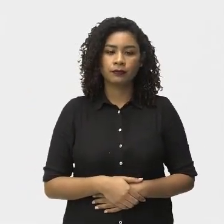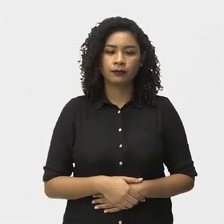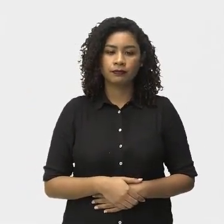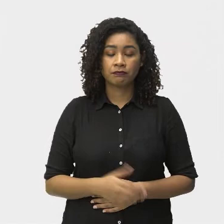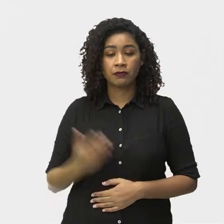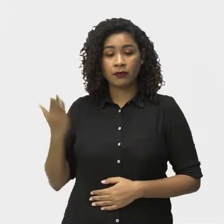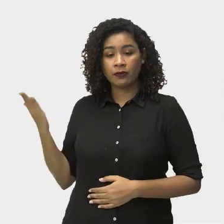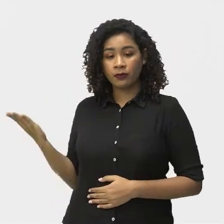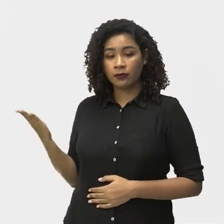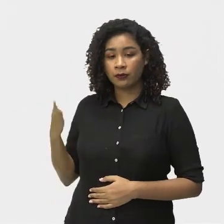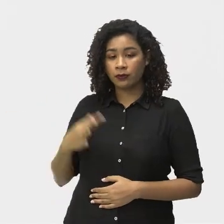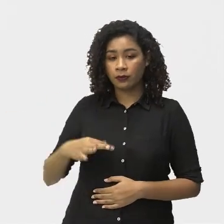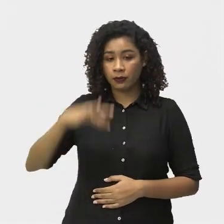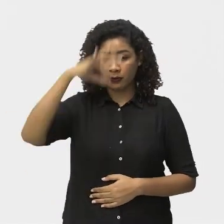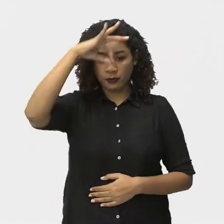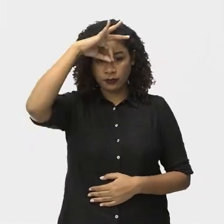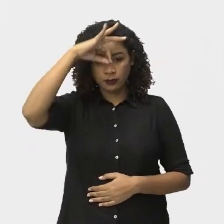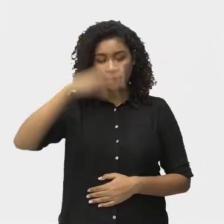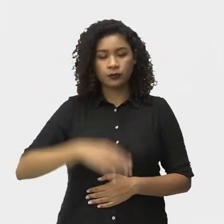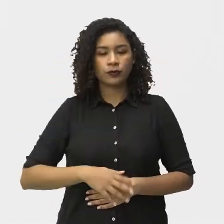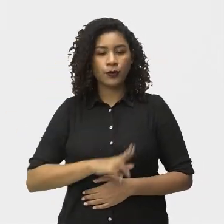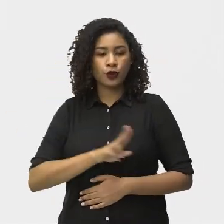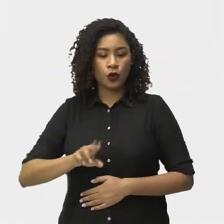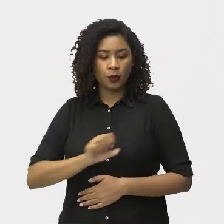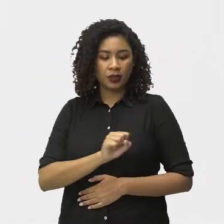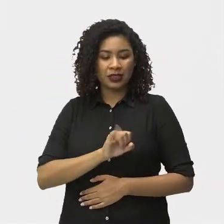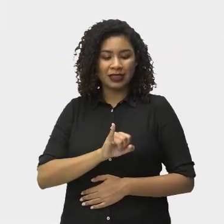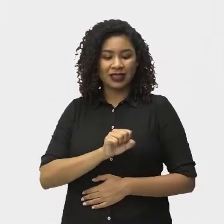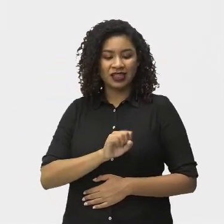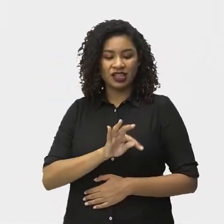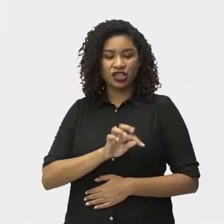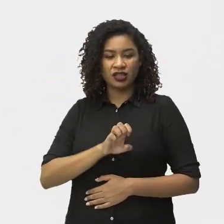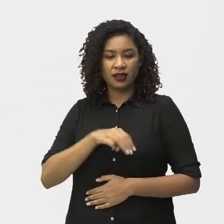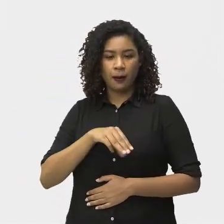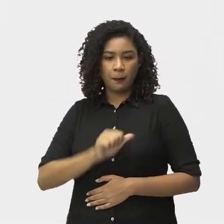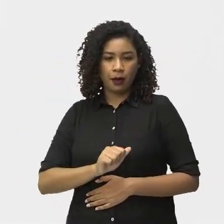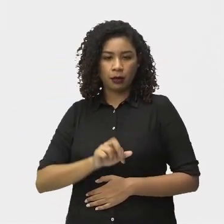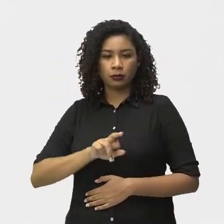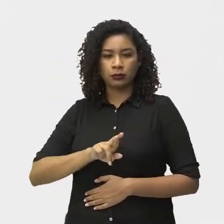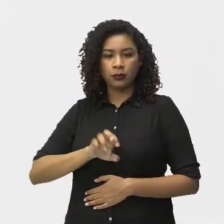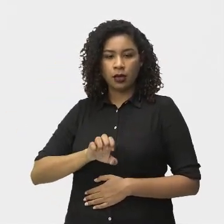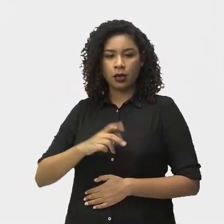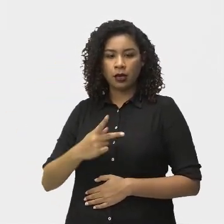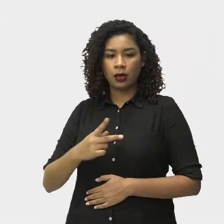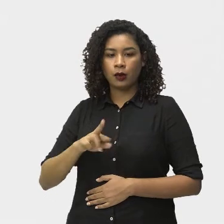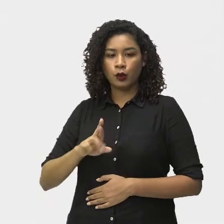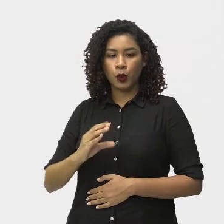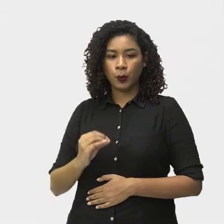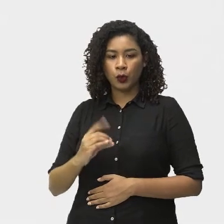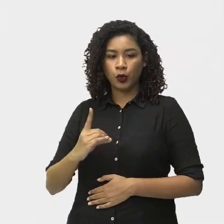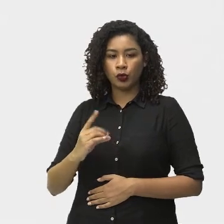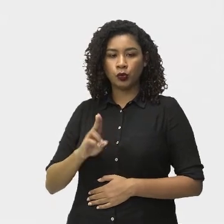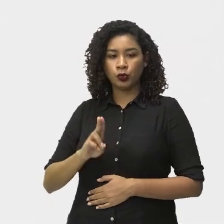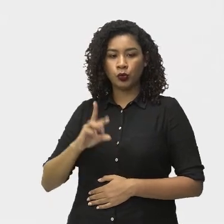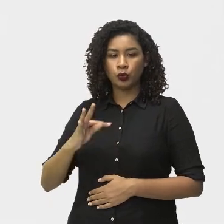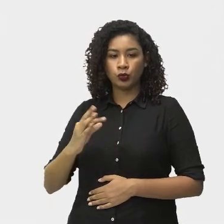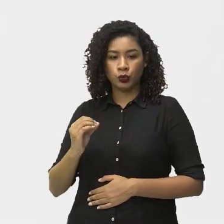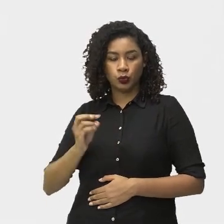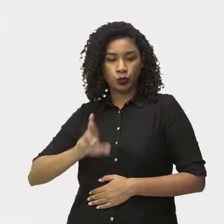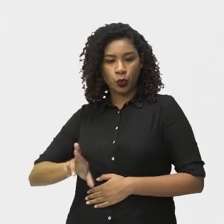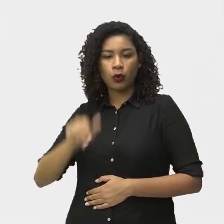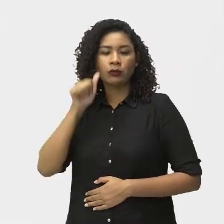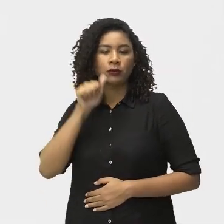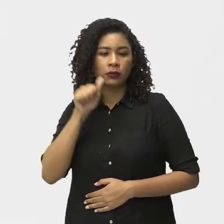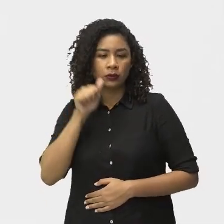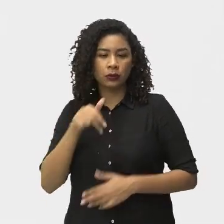reprodutor feminino, e aí acontece, então, uma descamação ali, ó. para que aconteça ali esse fluxo menstrual, né?